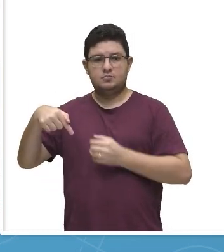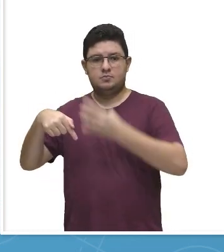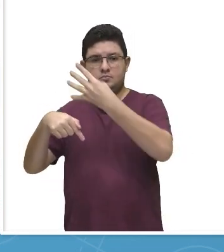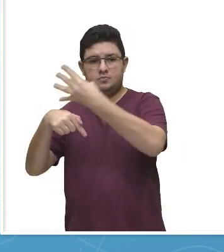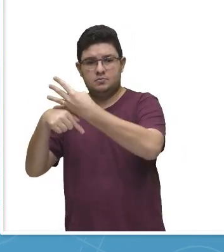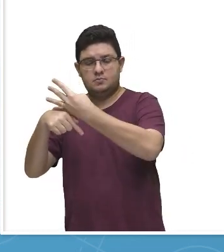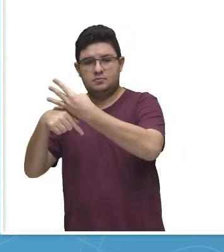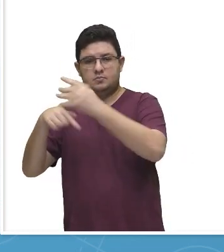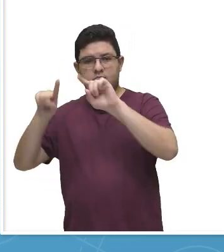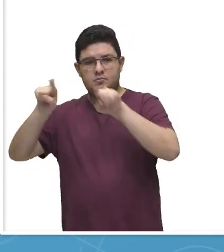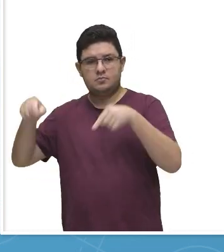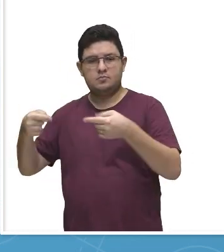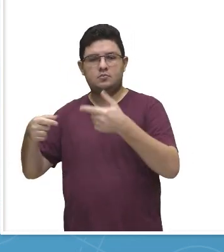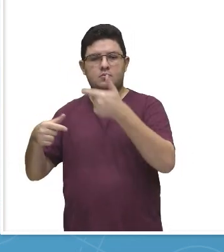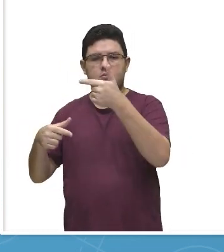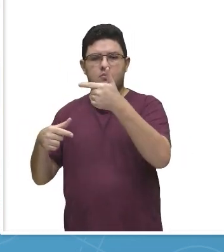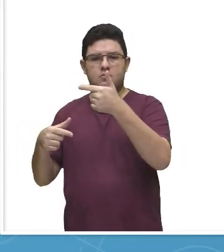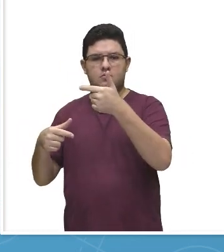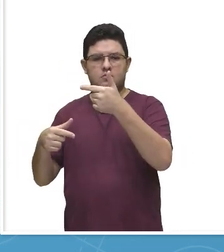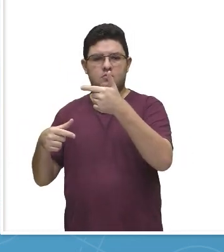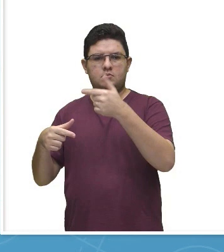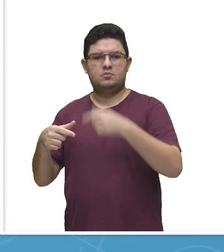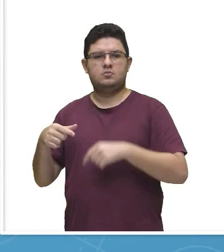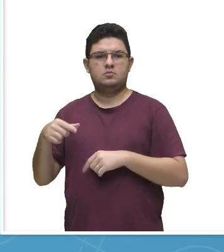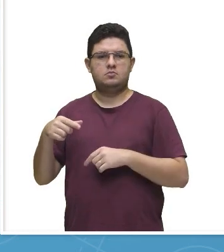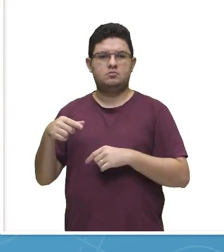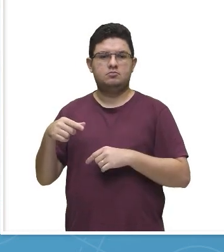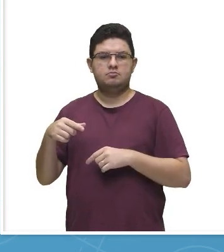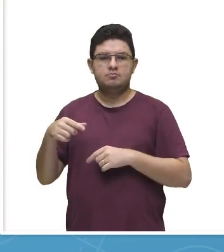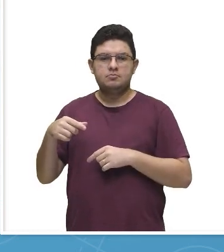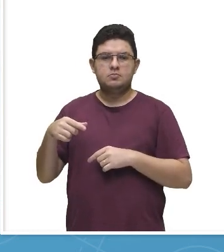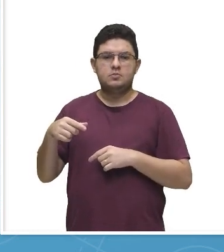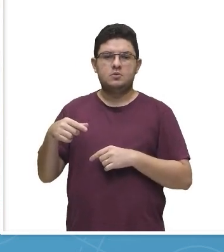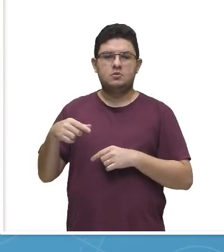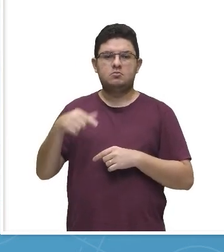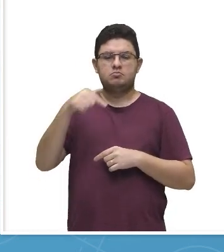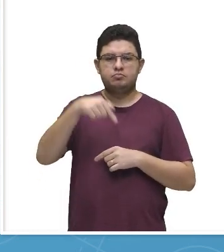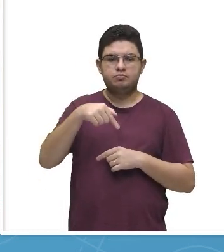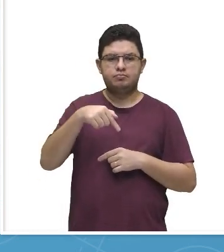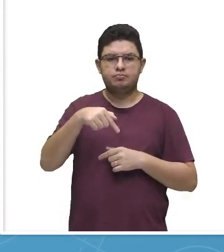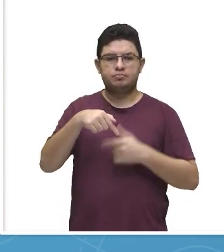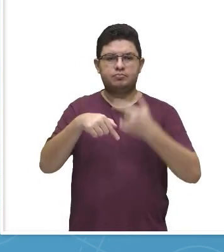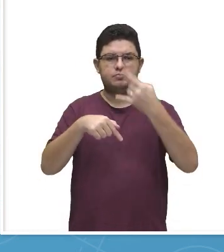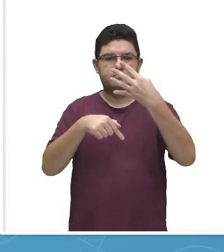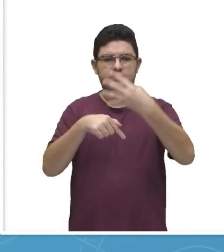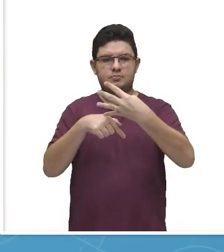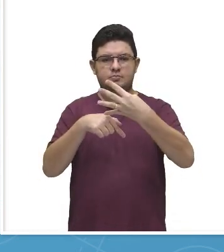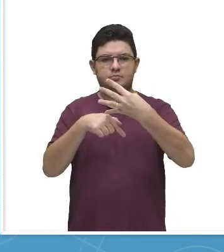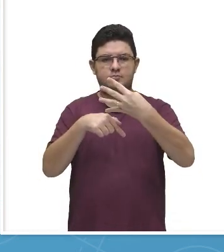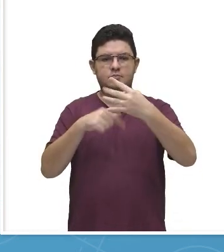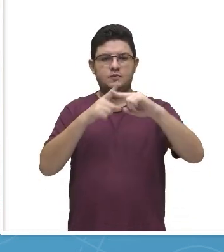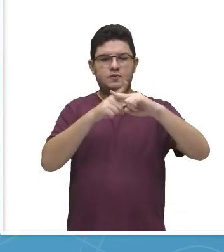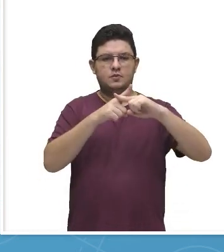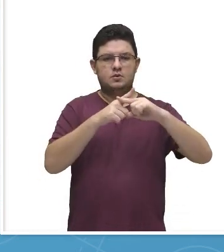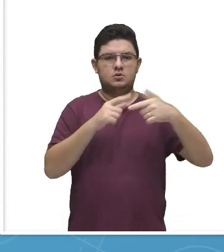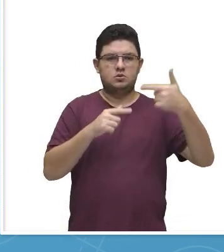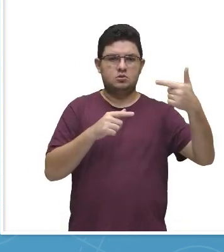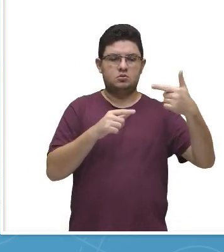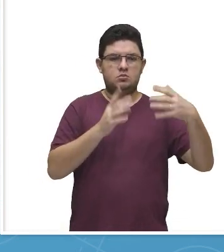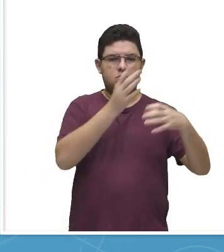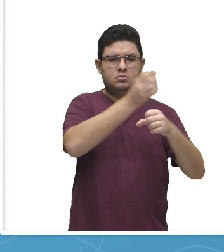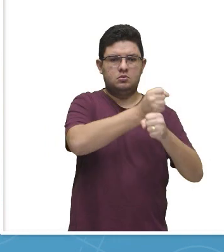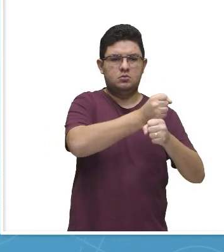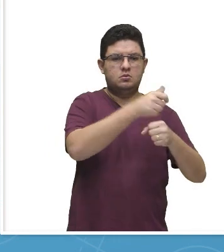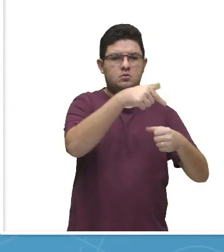elevado ao quadrado. Repetimos a base, que é o 7, e multiplicamos os expoentes. 4 vezes 2, 8. Aqui eu tenho menos 12 à